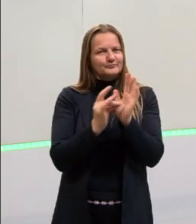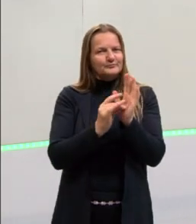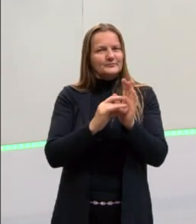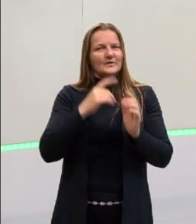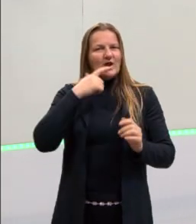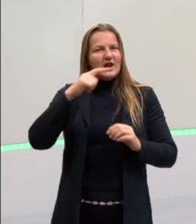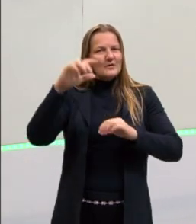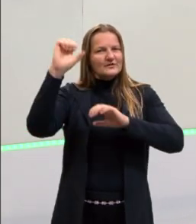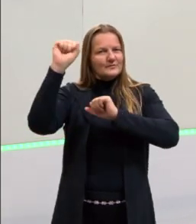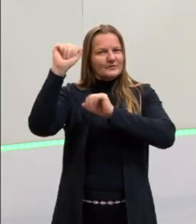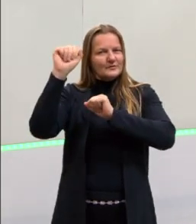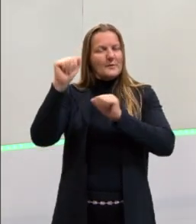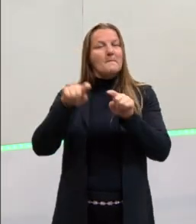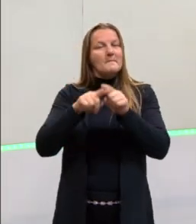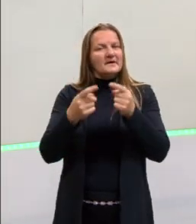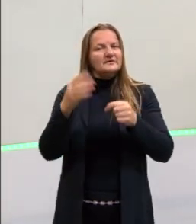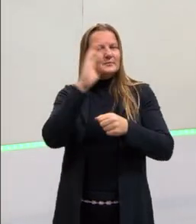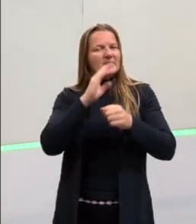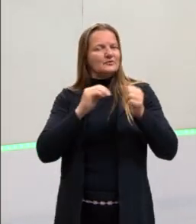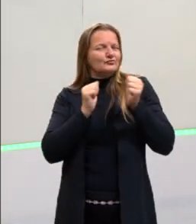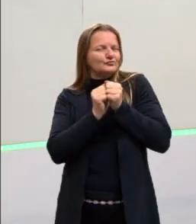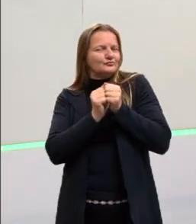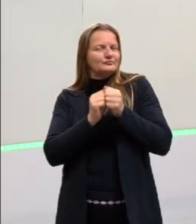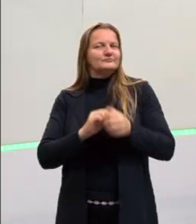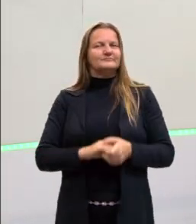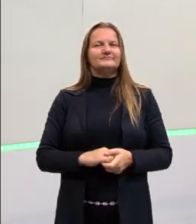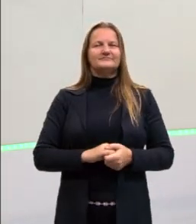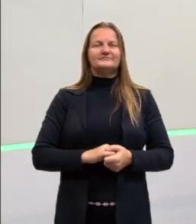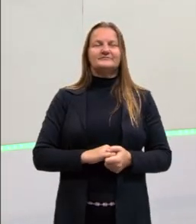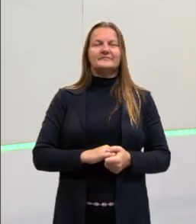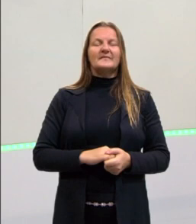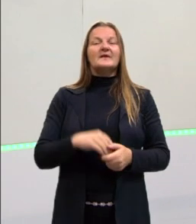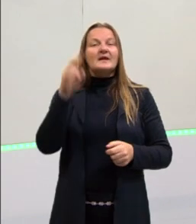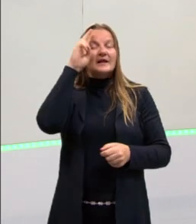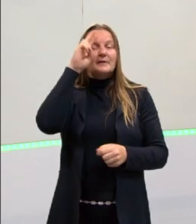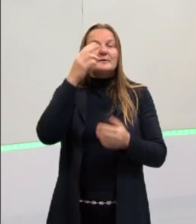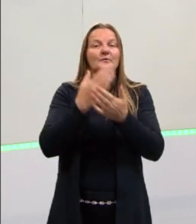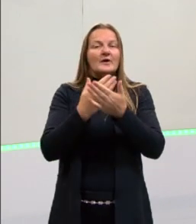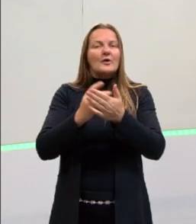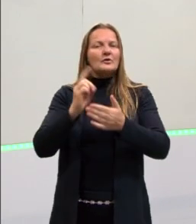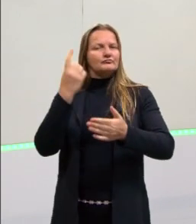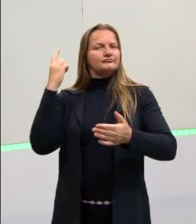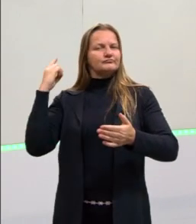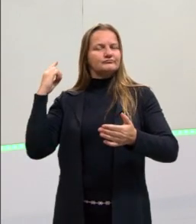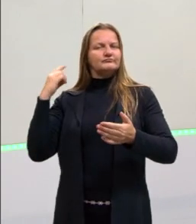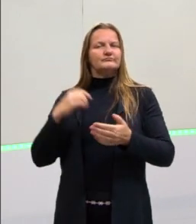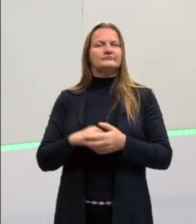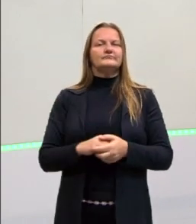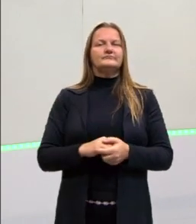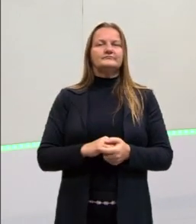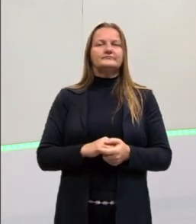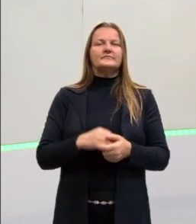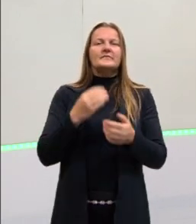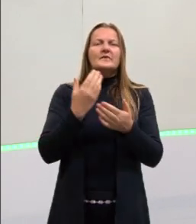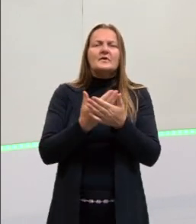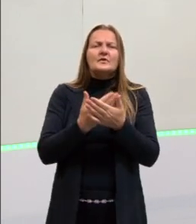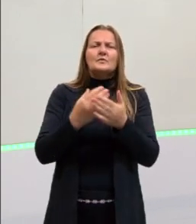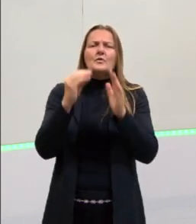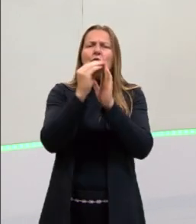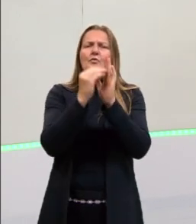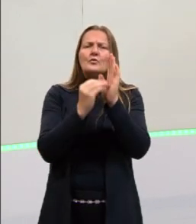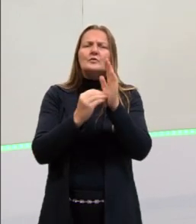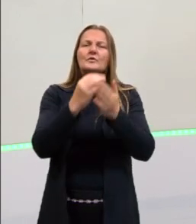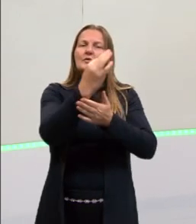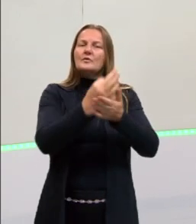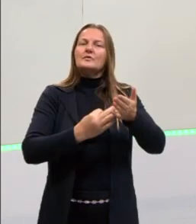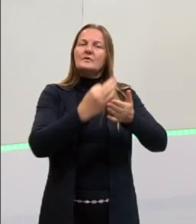língua espanhola em cima língua portuguesa lembrando gente na aula anterior nós trabalhamos o